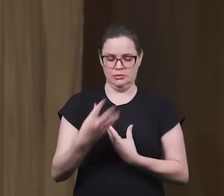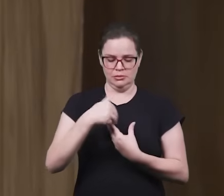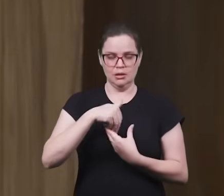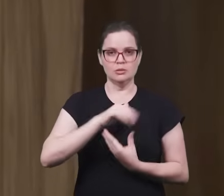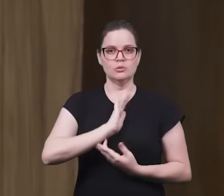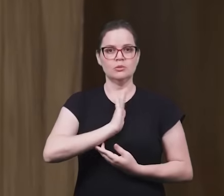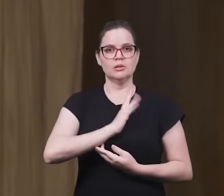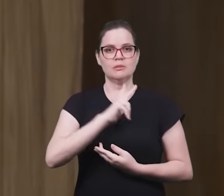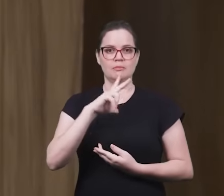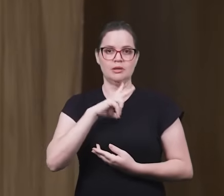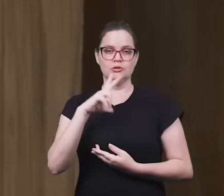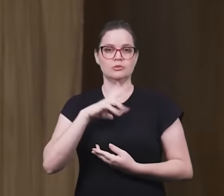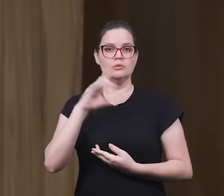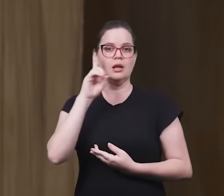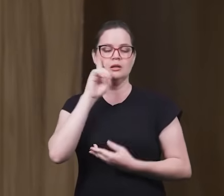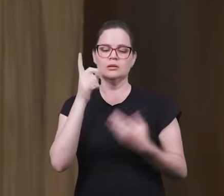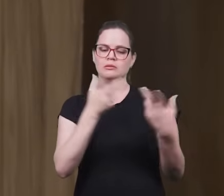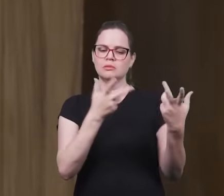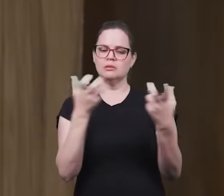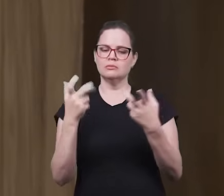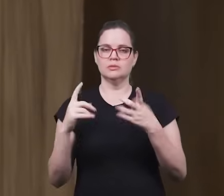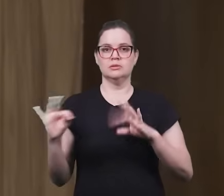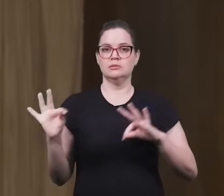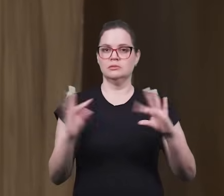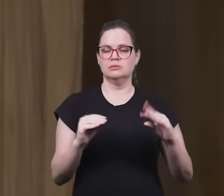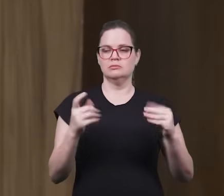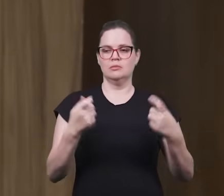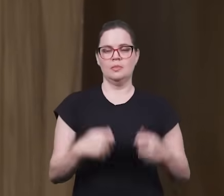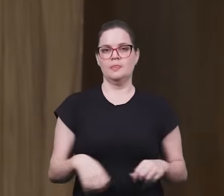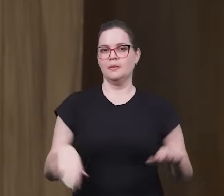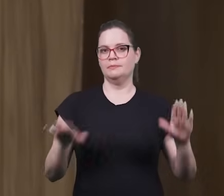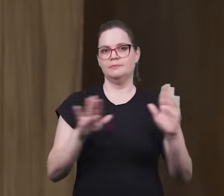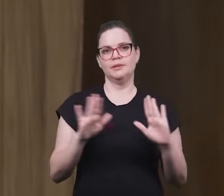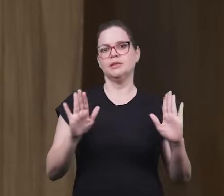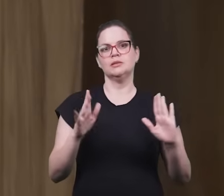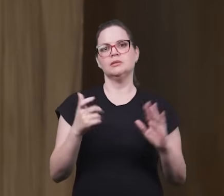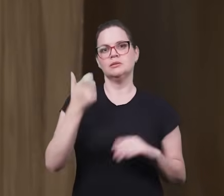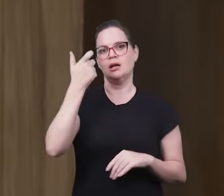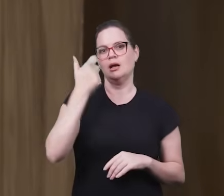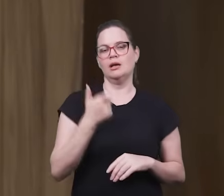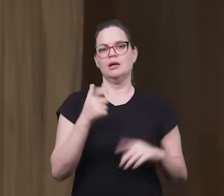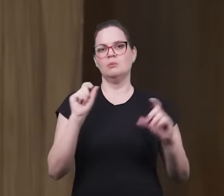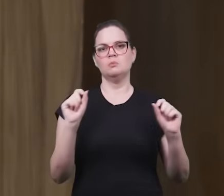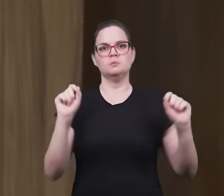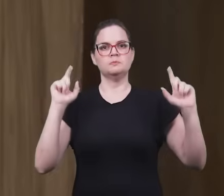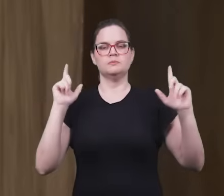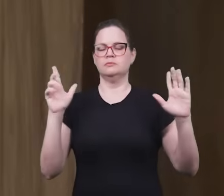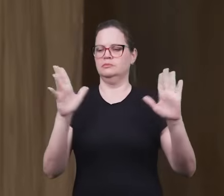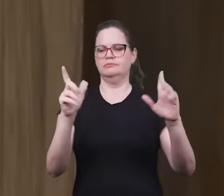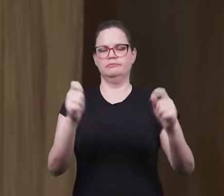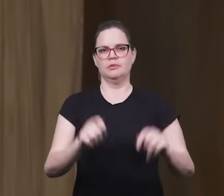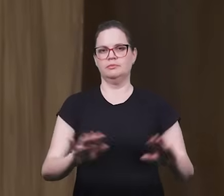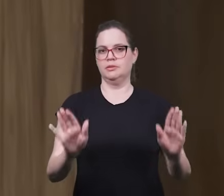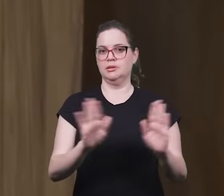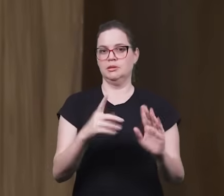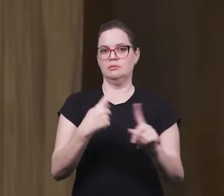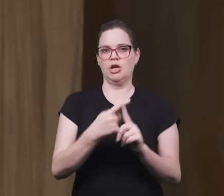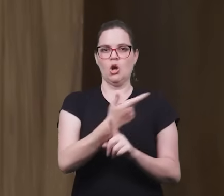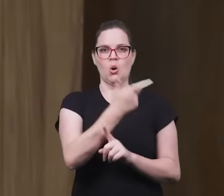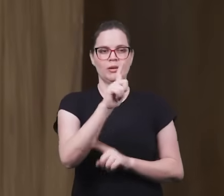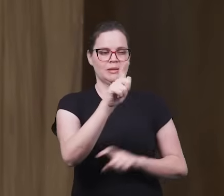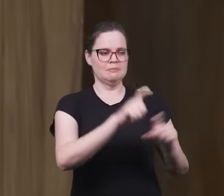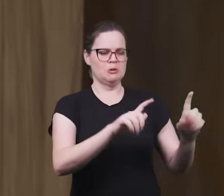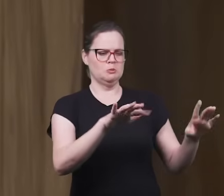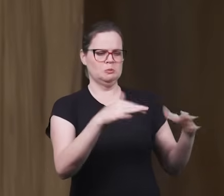coração, o Senhor está ouvindo. Então não há necessidade de se colocar numa posição para que as outras pessoas